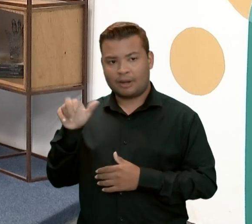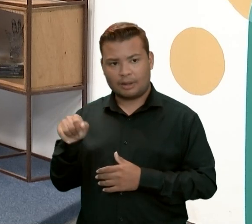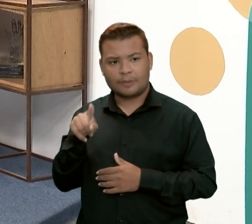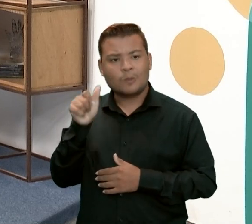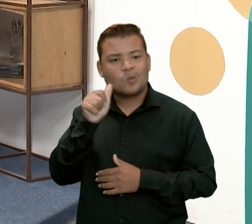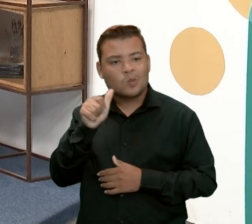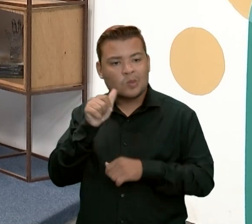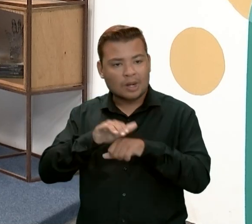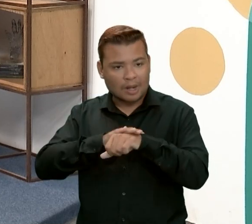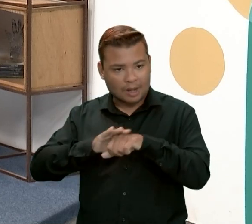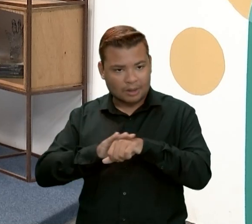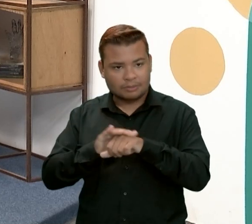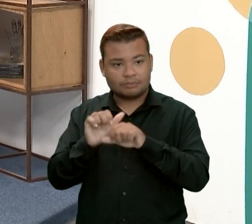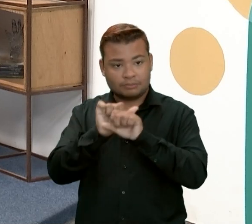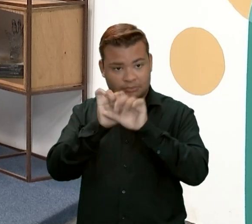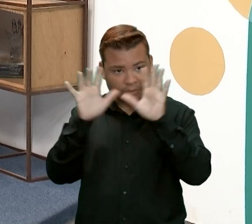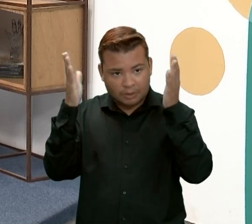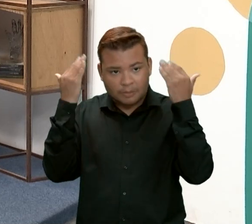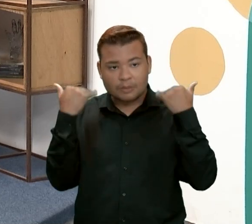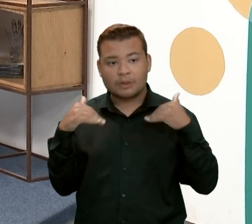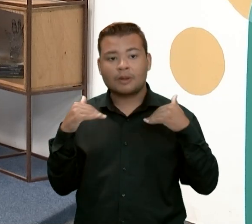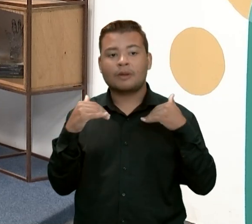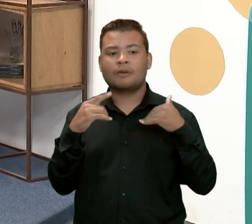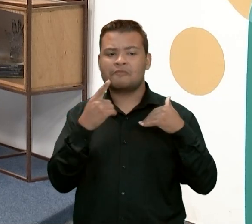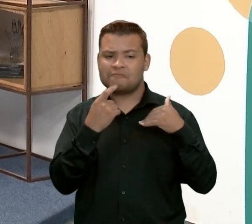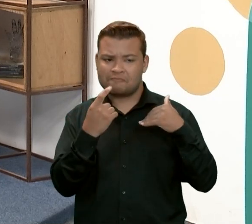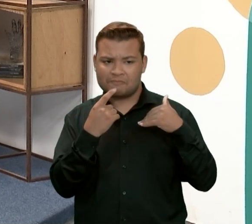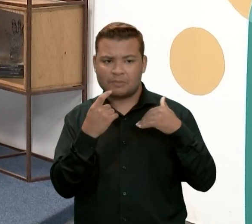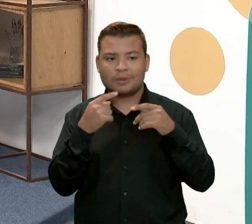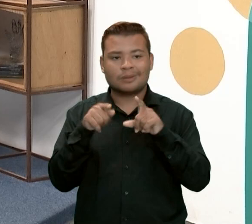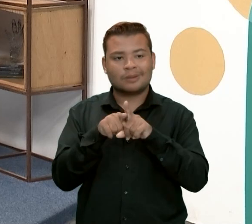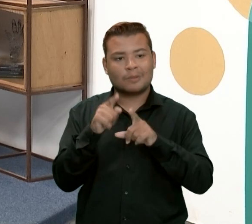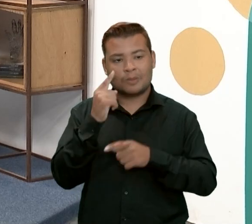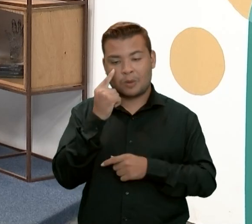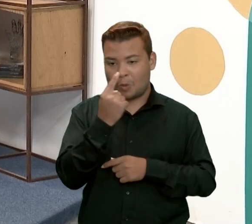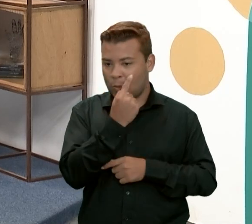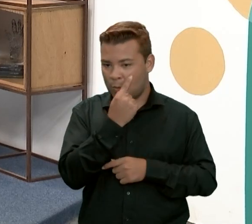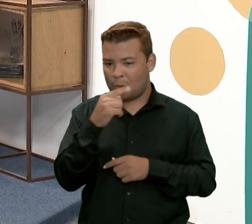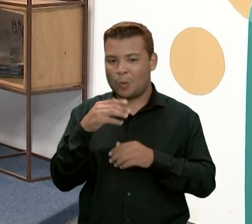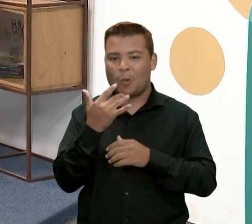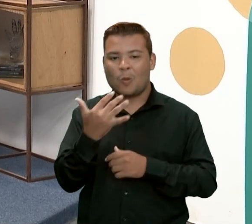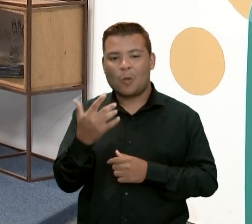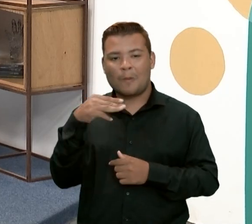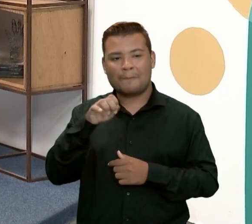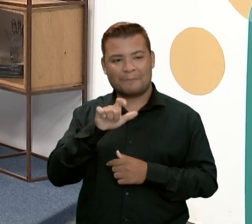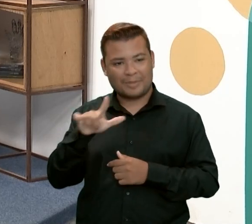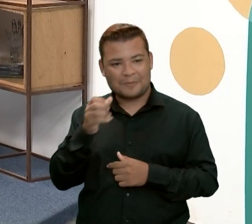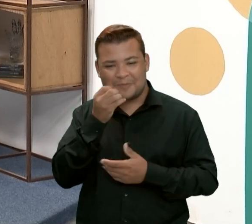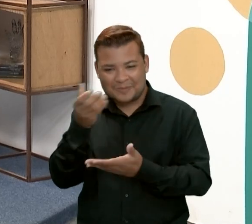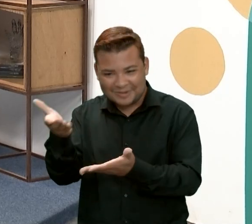mulher clara, com cabelos ruivos na altura dos ombros e olhos cor de mel. Seja muito bem-vinda.